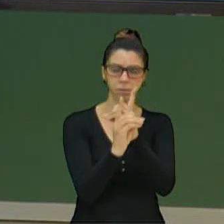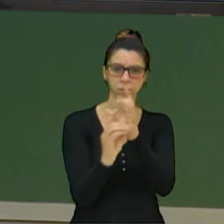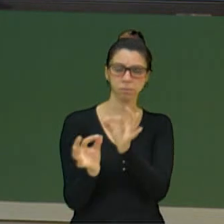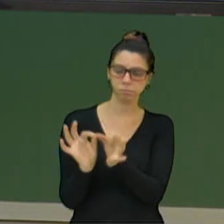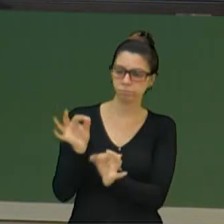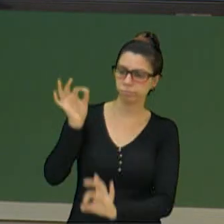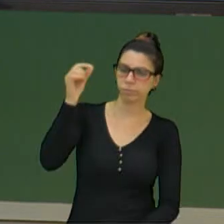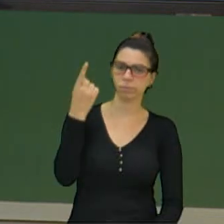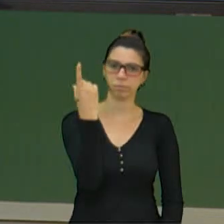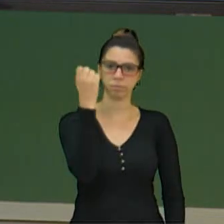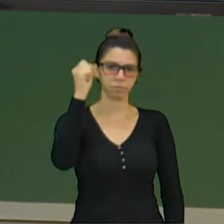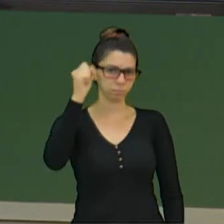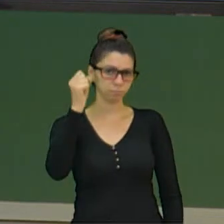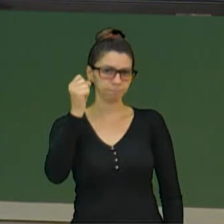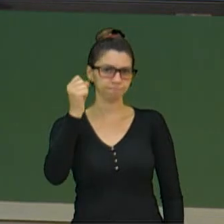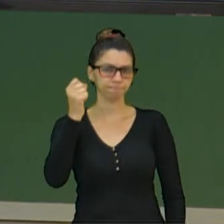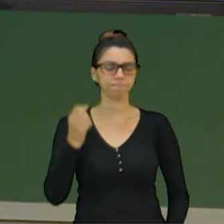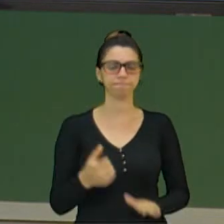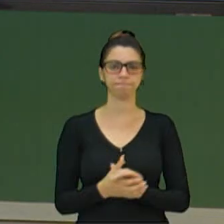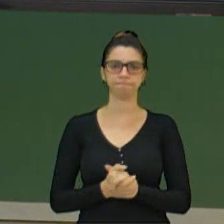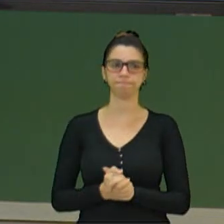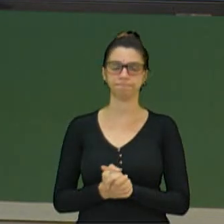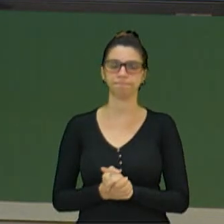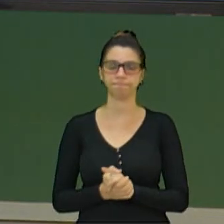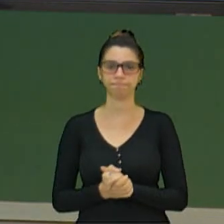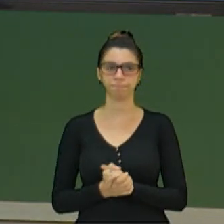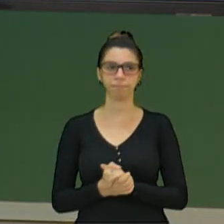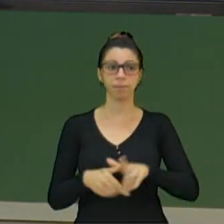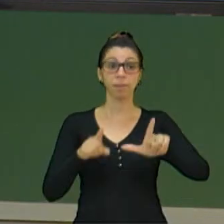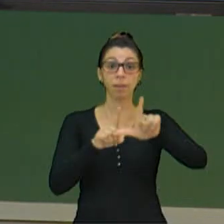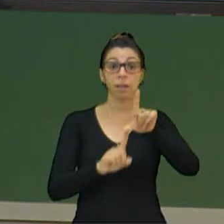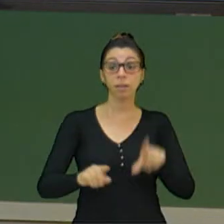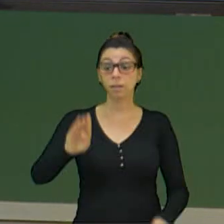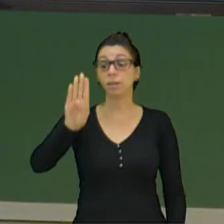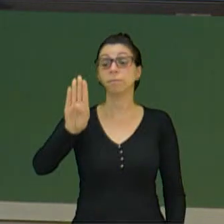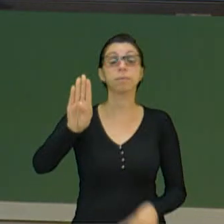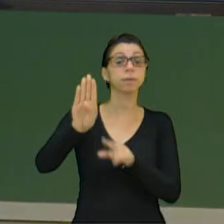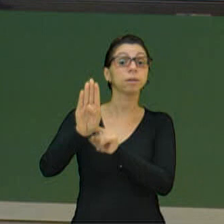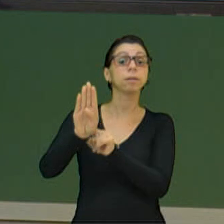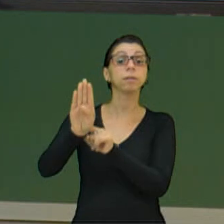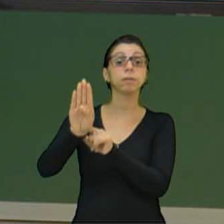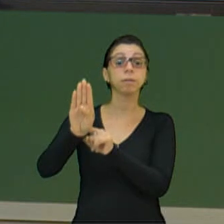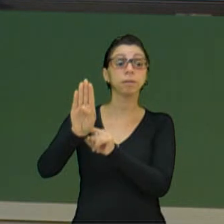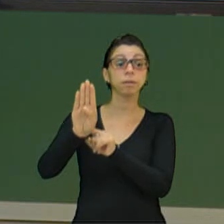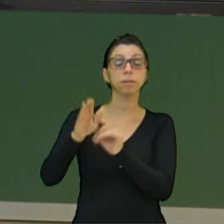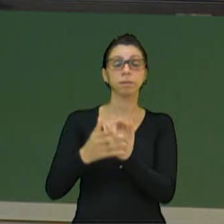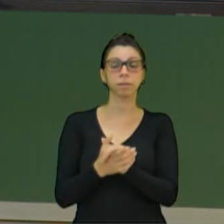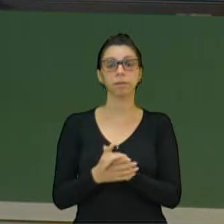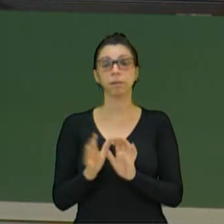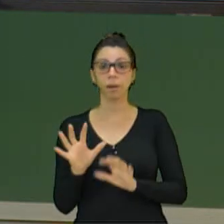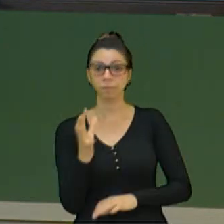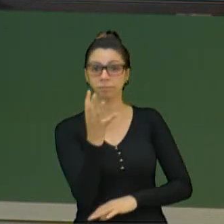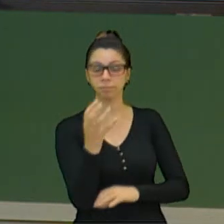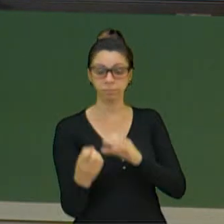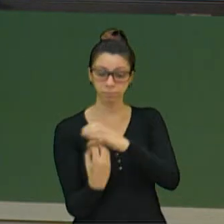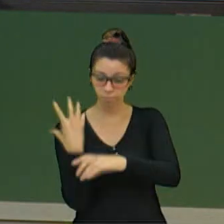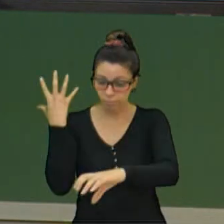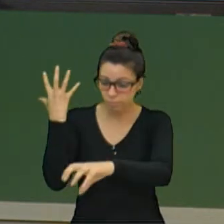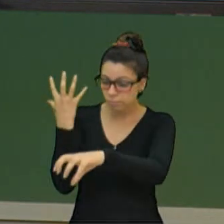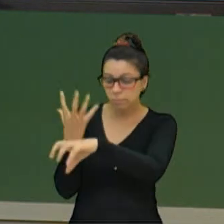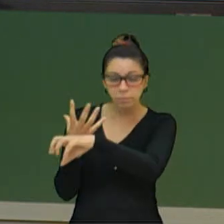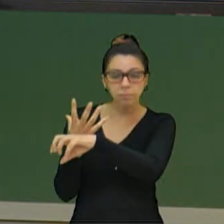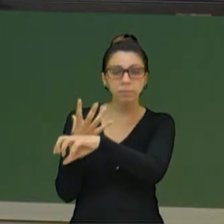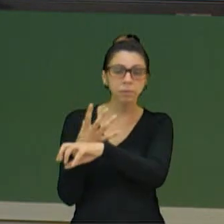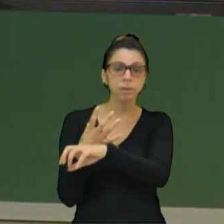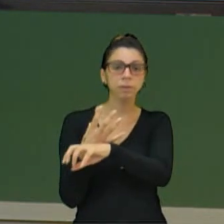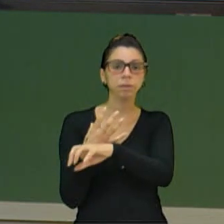metros. Então, não é. Ginkgófita é a planta do ginkgo biloba, que é aquela planta que os